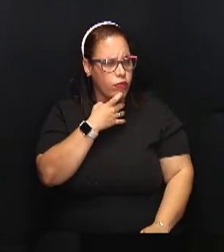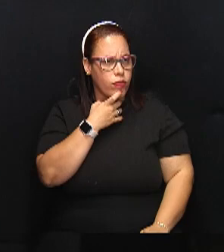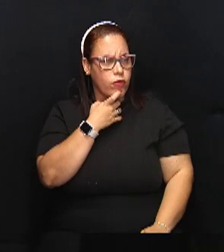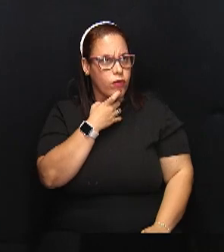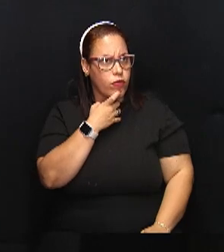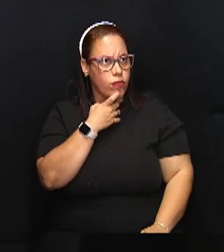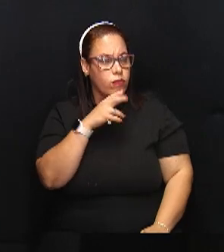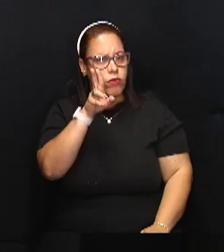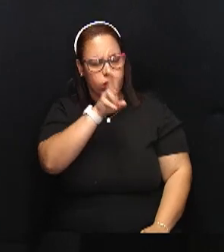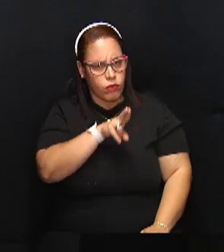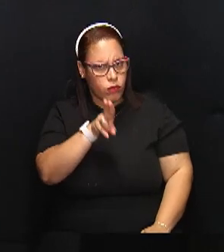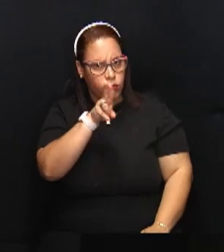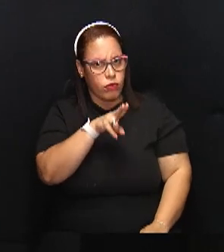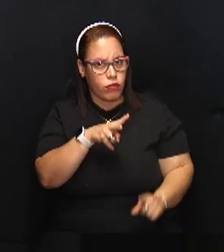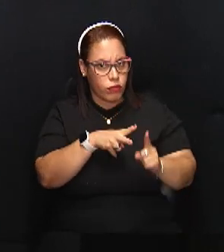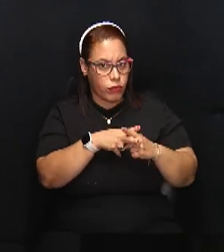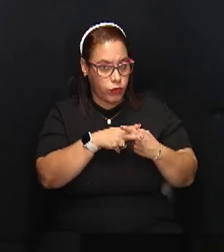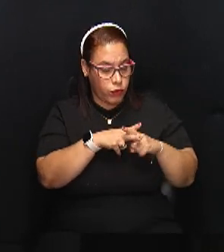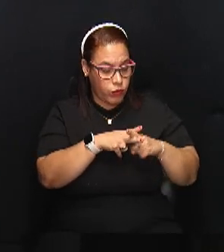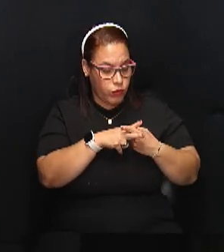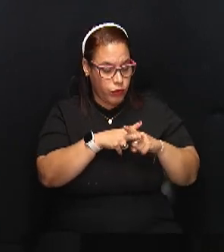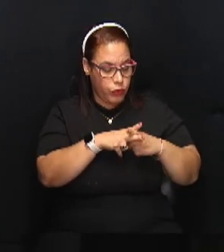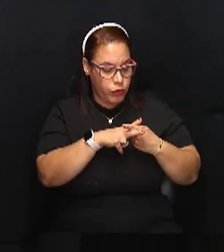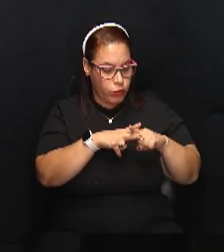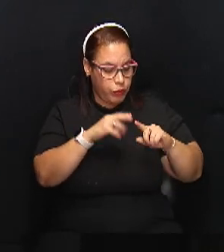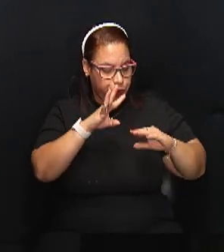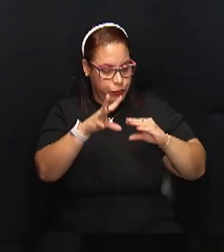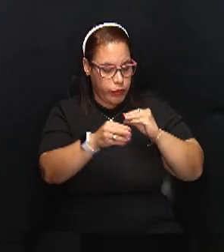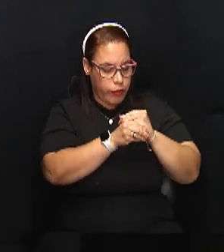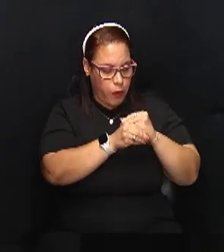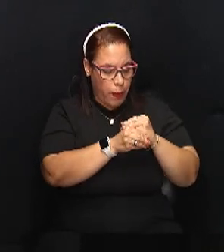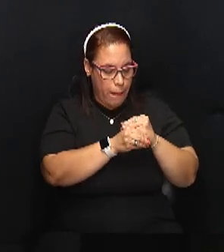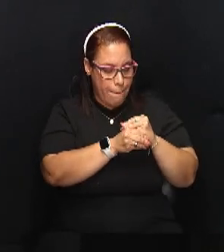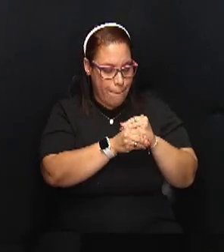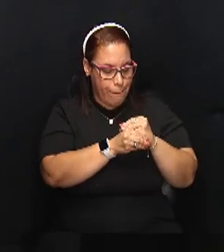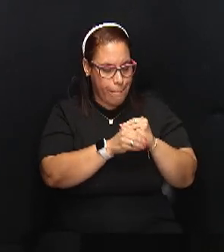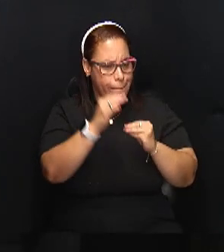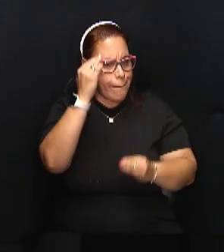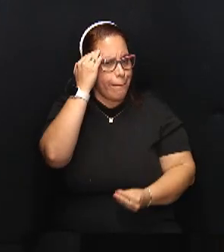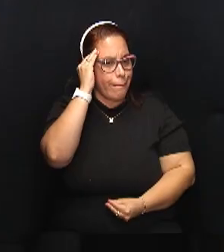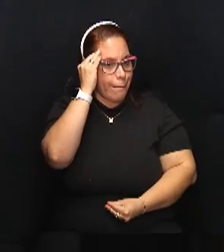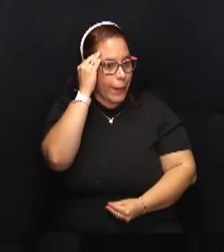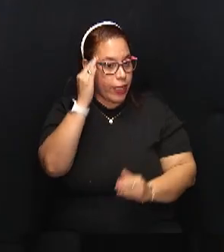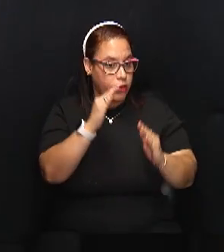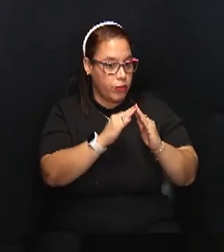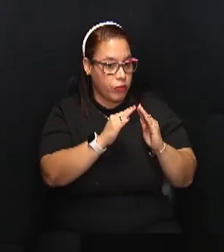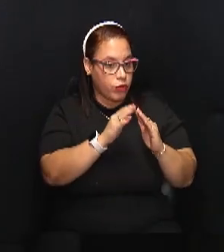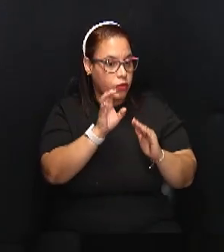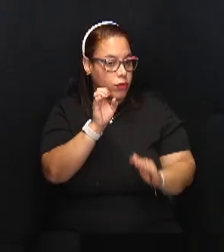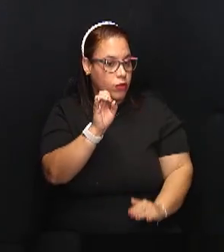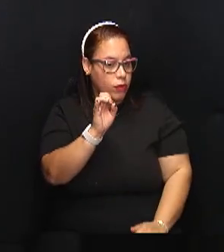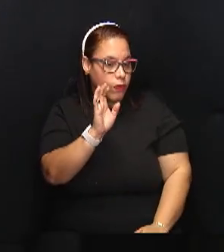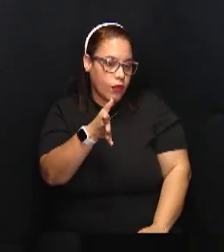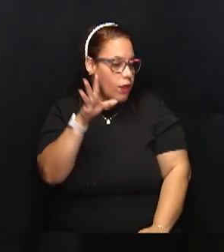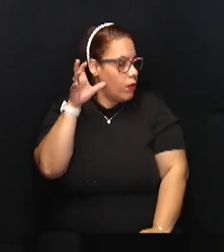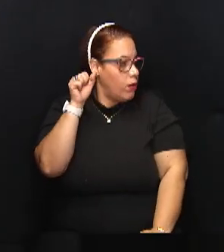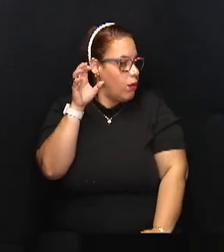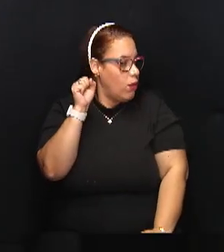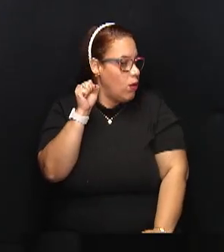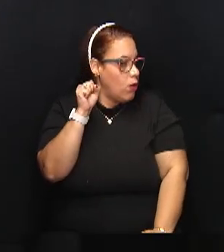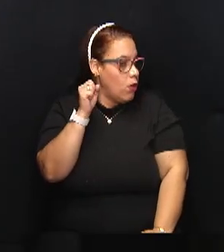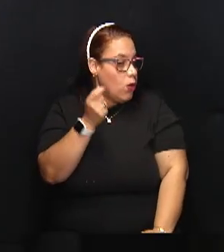principalmente usando essa ferramenta que é a emenda impositiva, para quem está em casa entender, se já não ouviu falar, que é